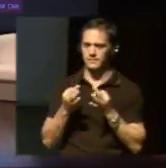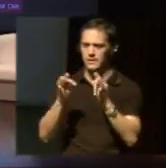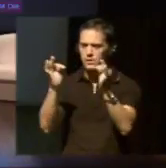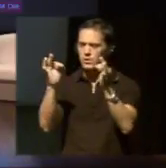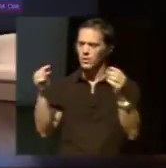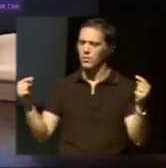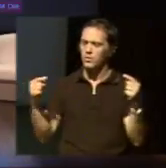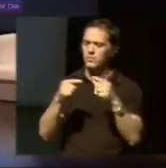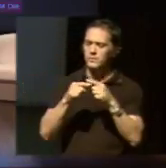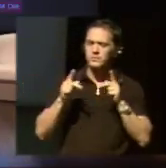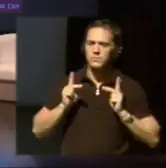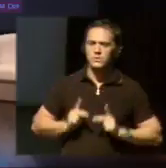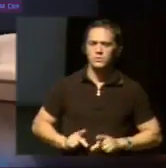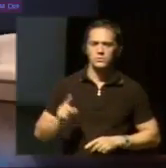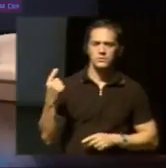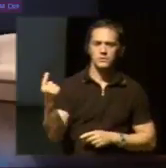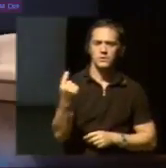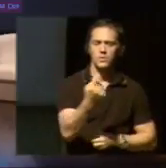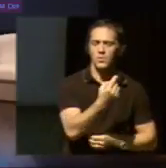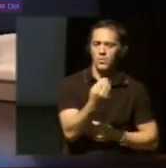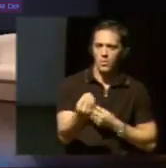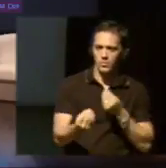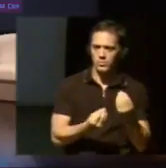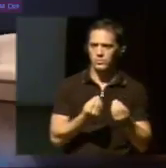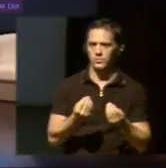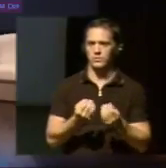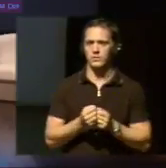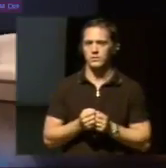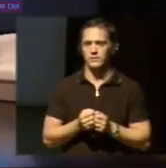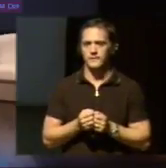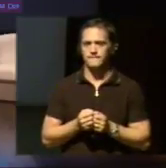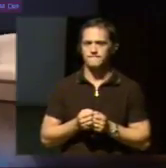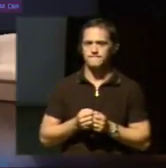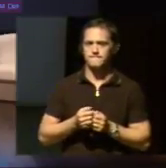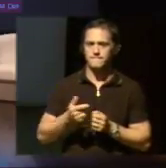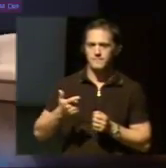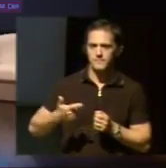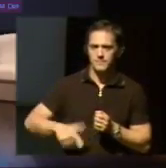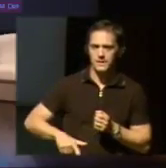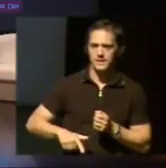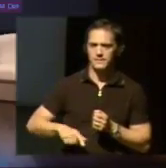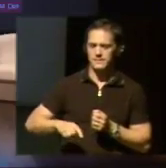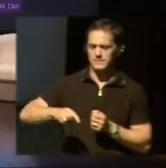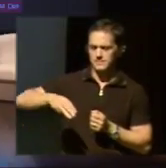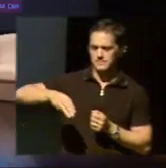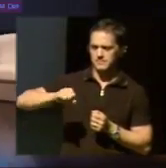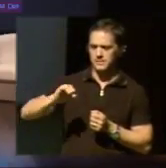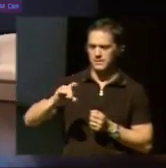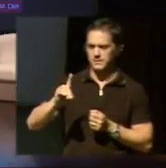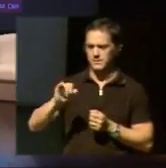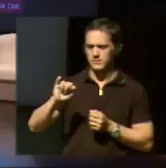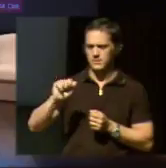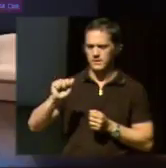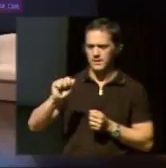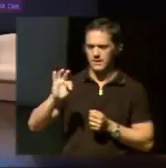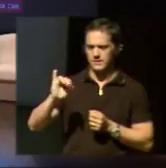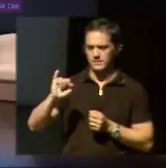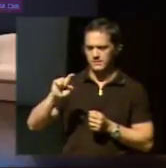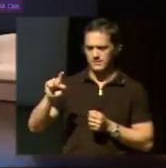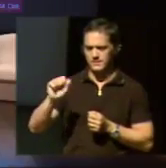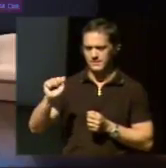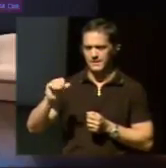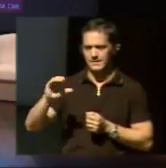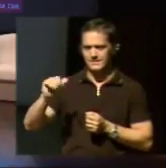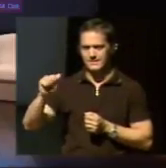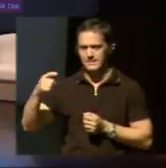darum. E depois, a questão da mediatização. O que significa isso, digitalização? E qual